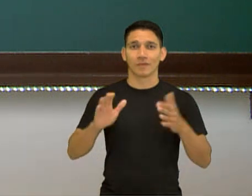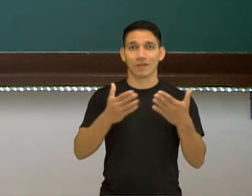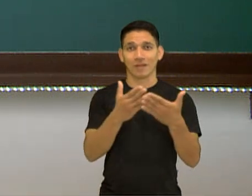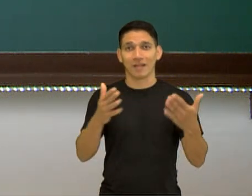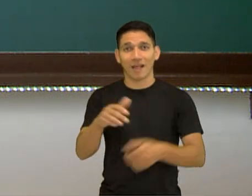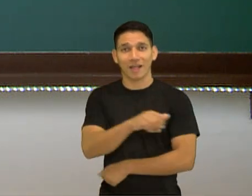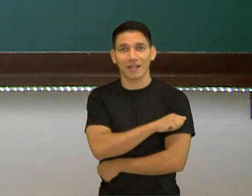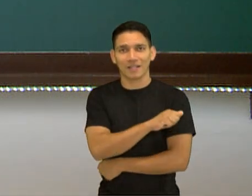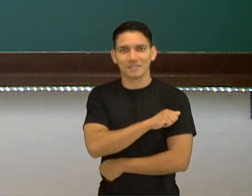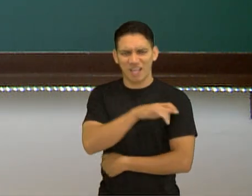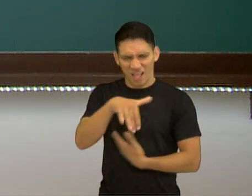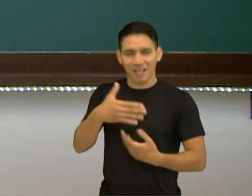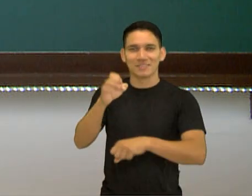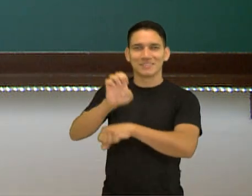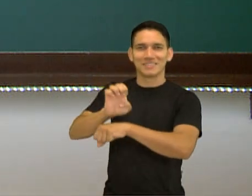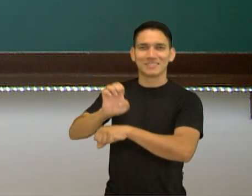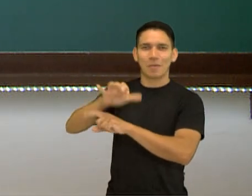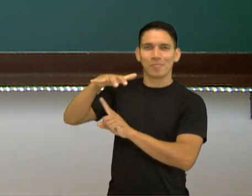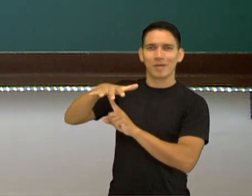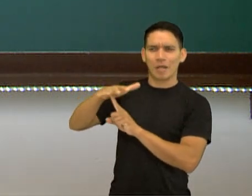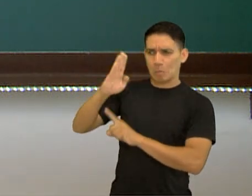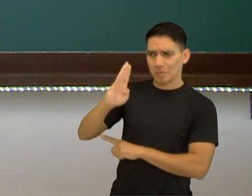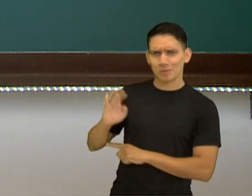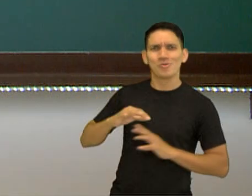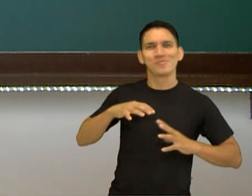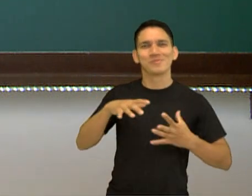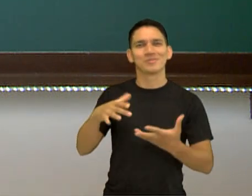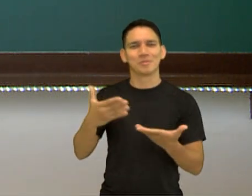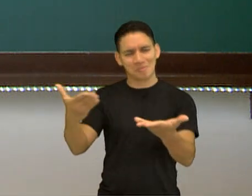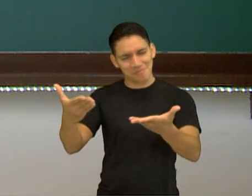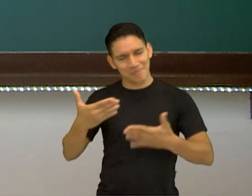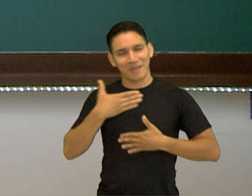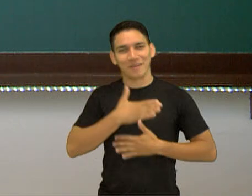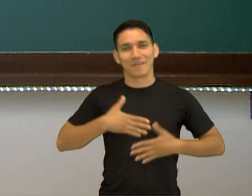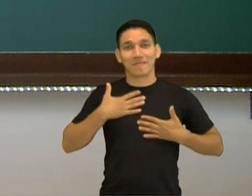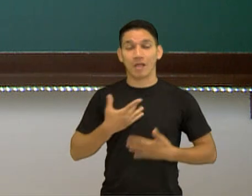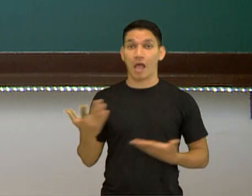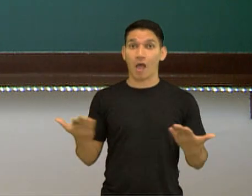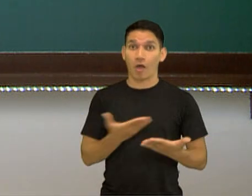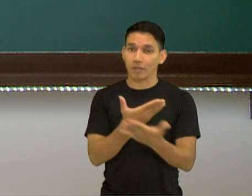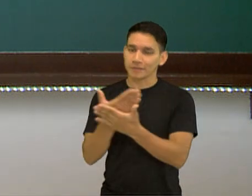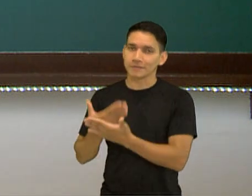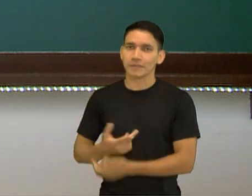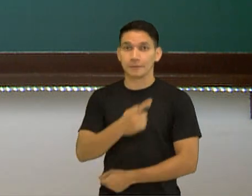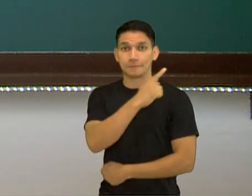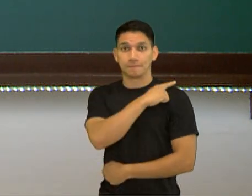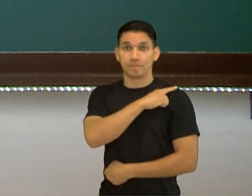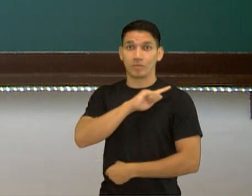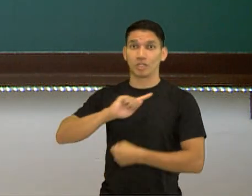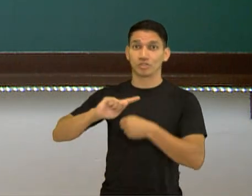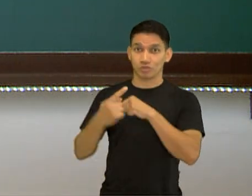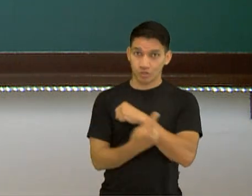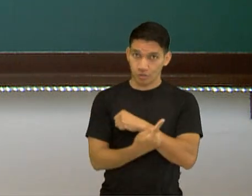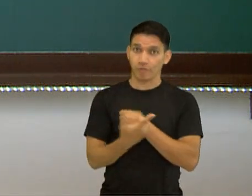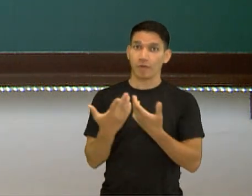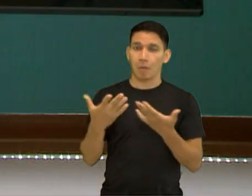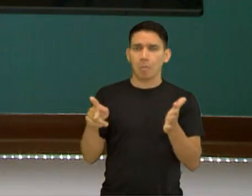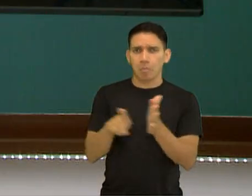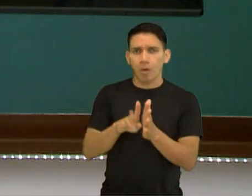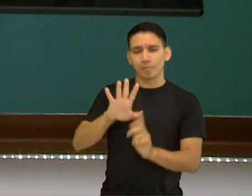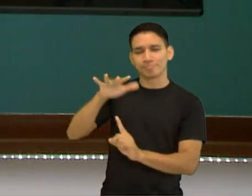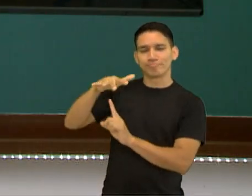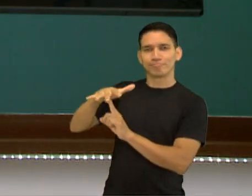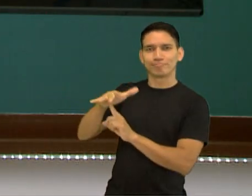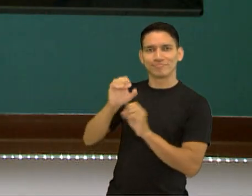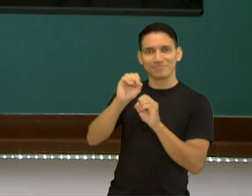Olá, estudantes do estado do Paraná, do Brasil e do mundo. Bem-vindo à aula de Geografia para a primeira série do Ensino Médio do programa Aula Paraná. E nossa aula de